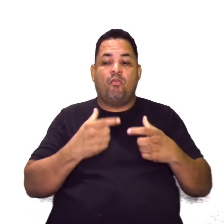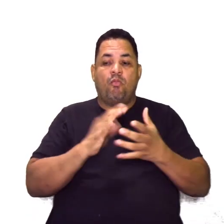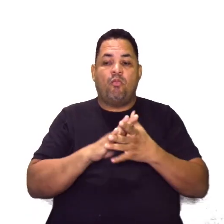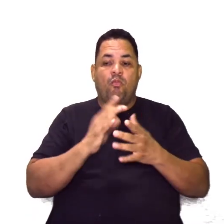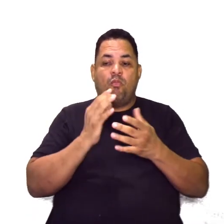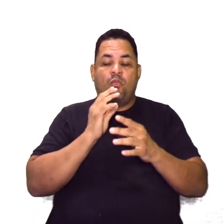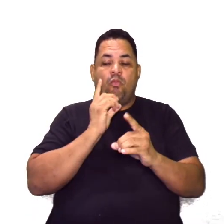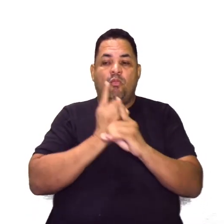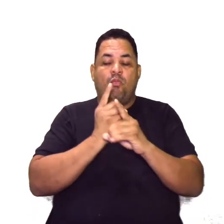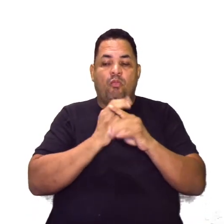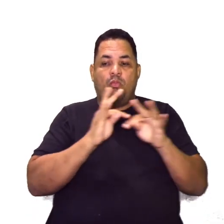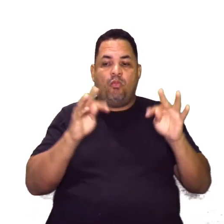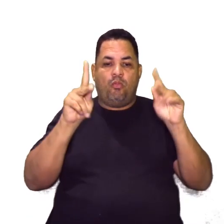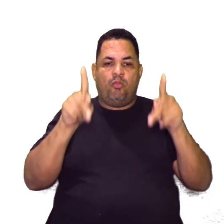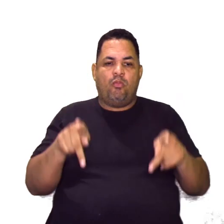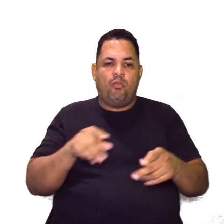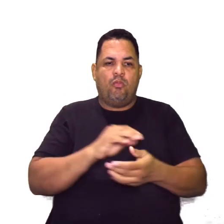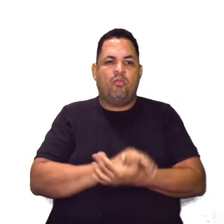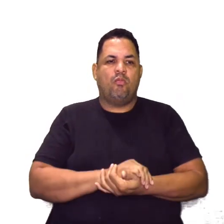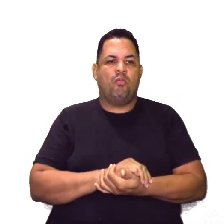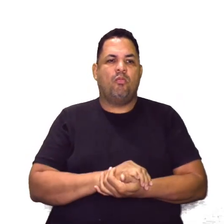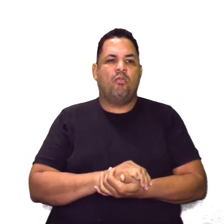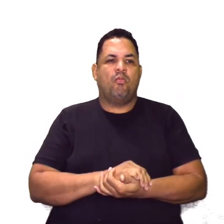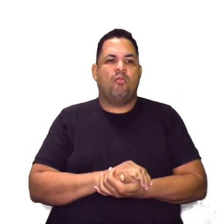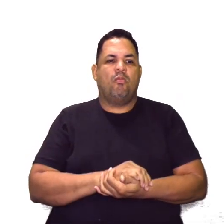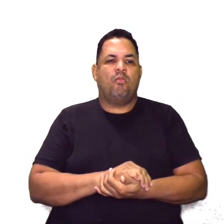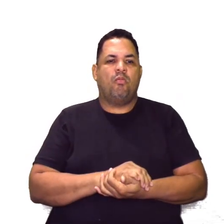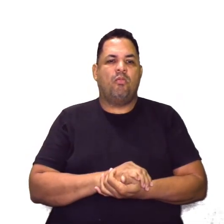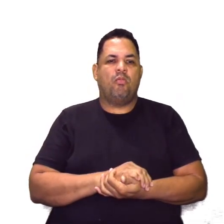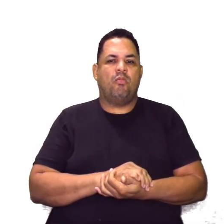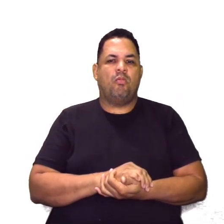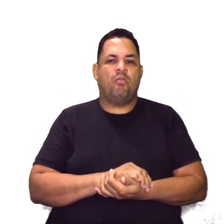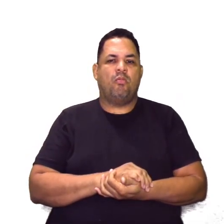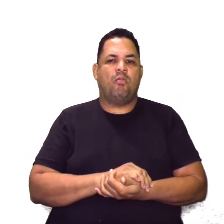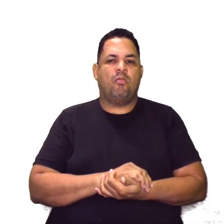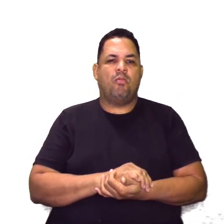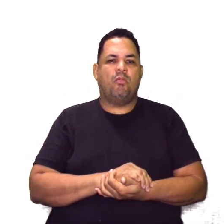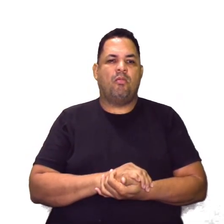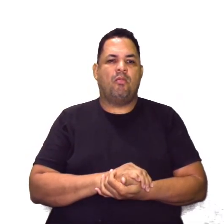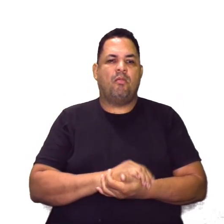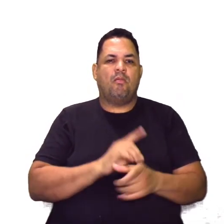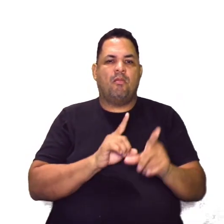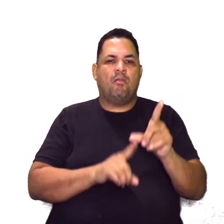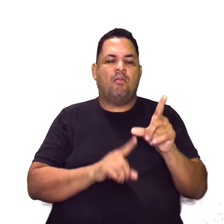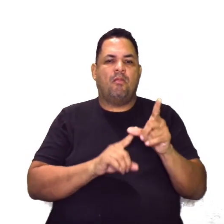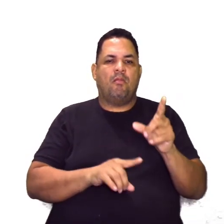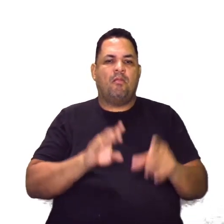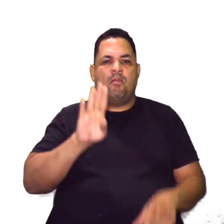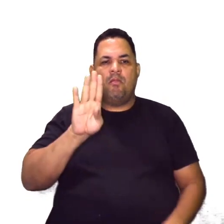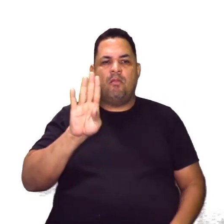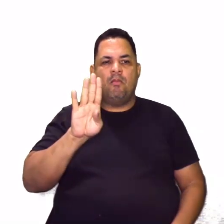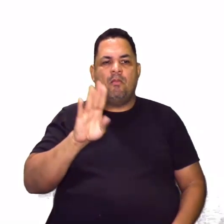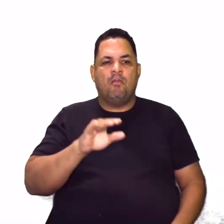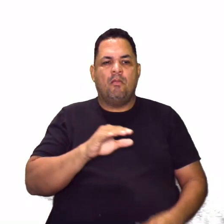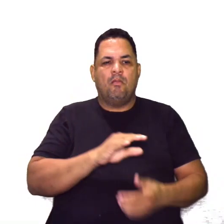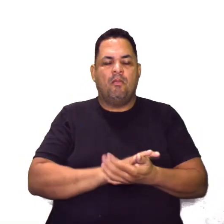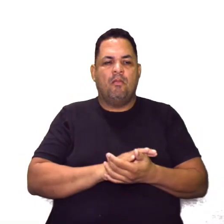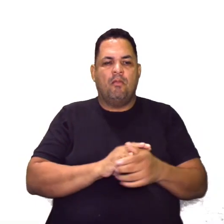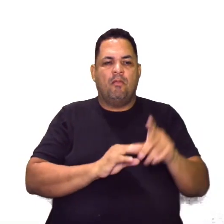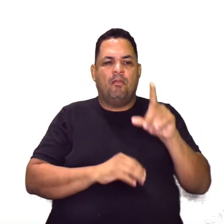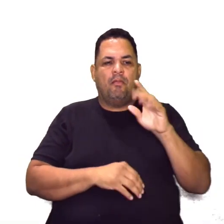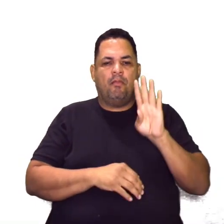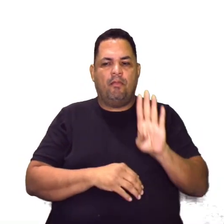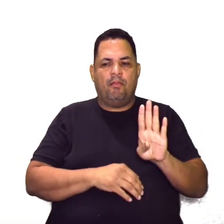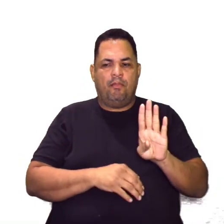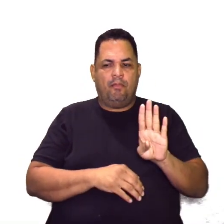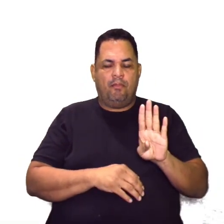apresentar em comum. Olha lá. Com certeza, a letra B. A letra B diz